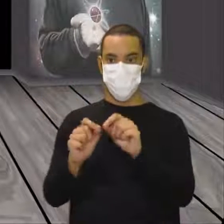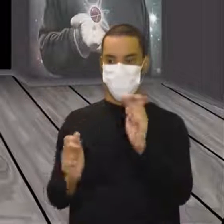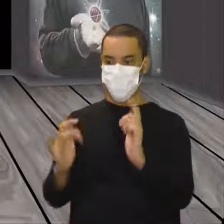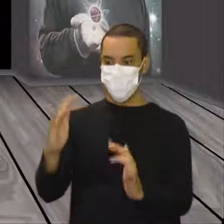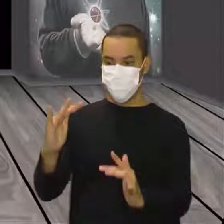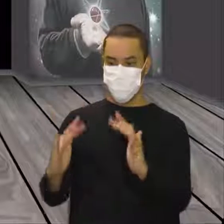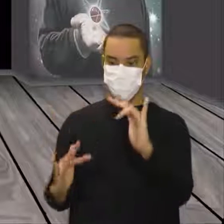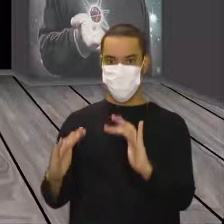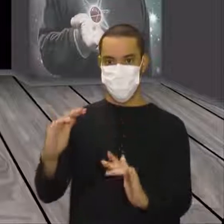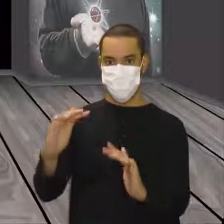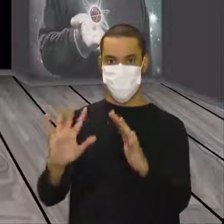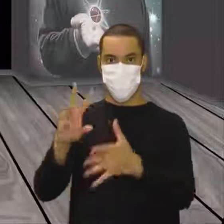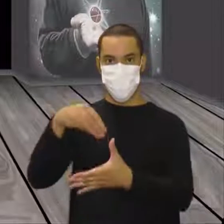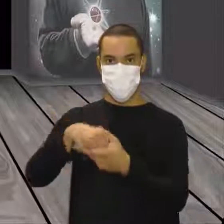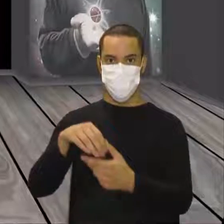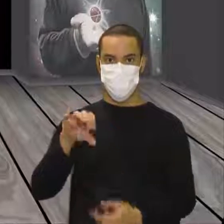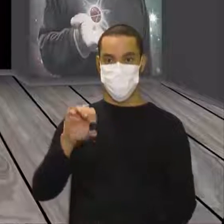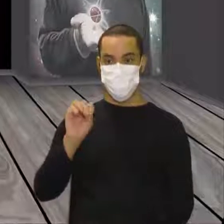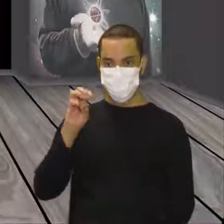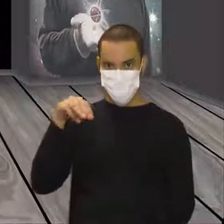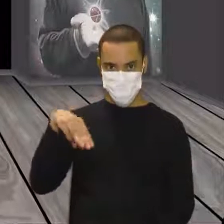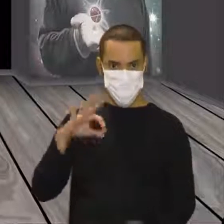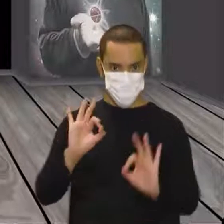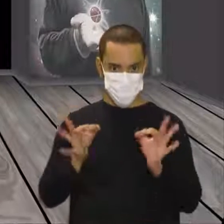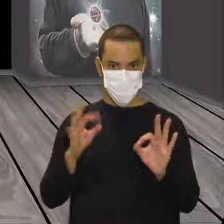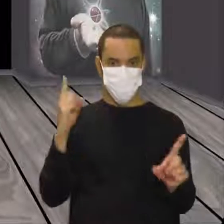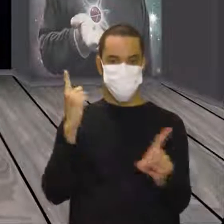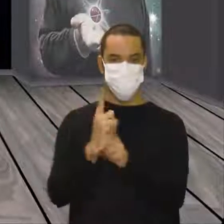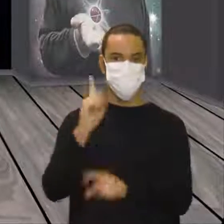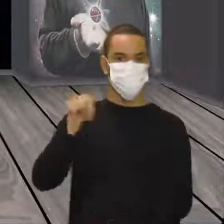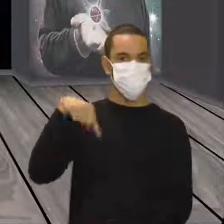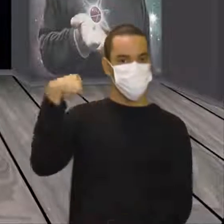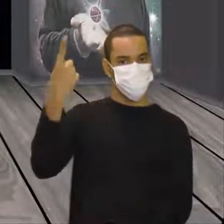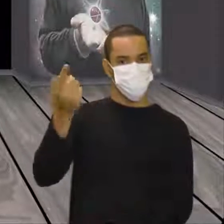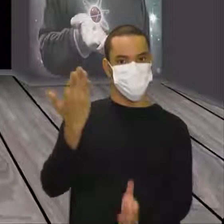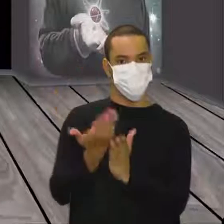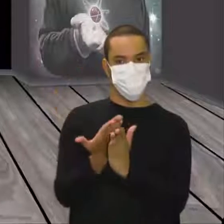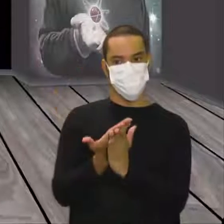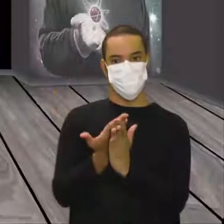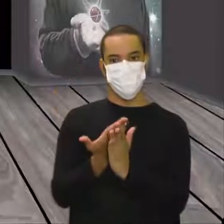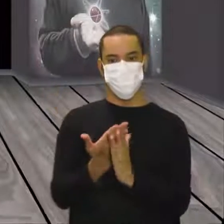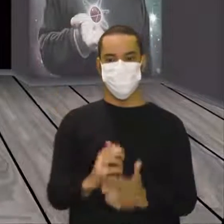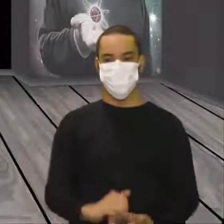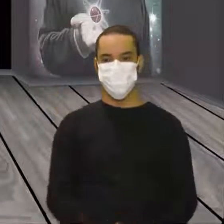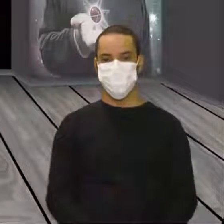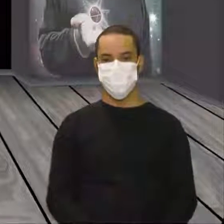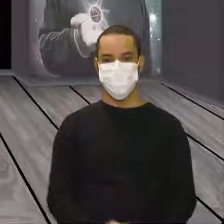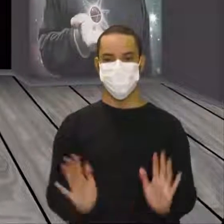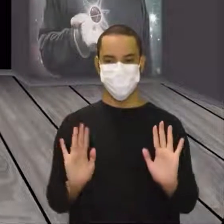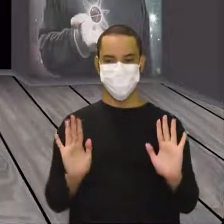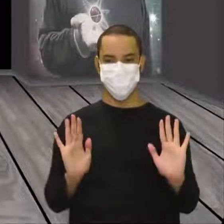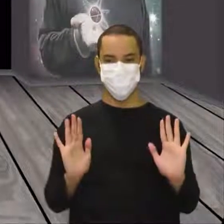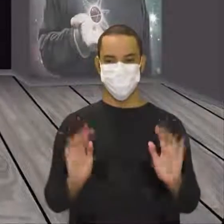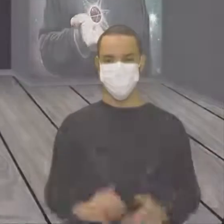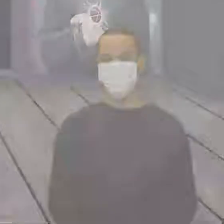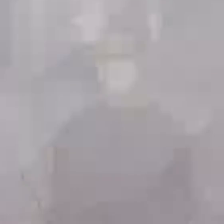da caixa de som, né? Então, beleza? Então nos encontramos aí. Até a próxima aula. Tchau!